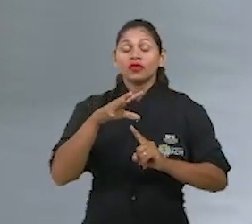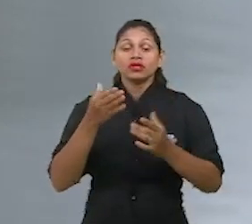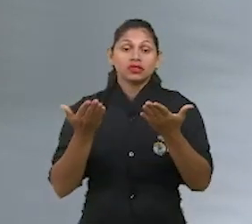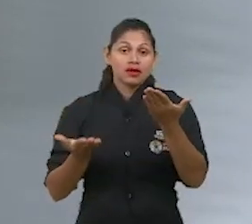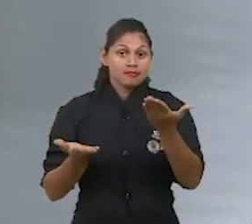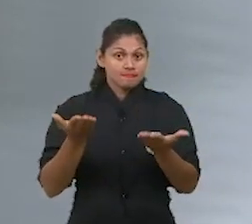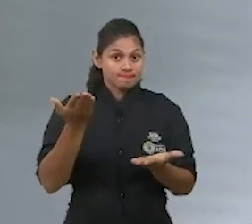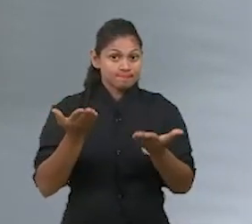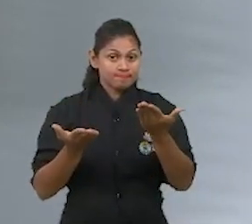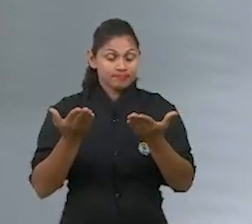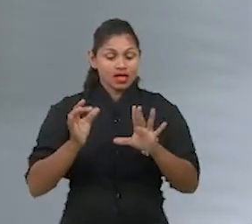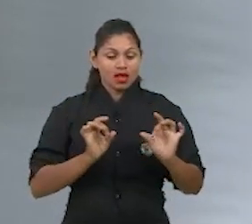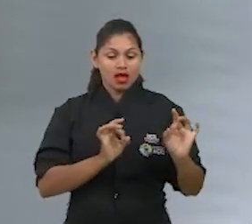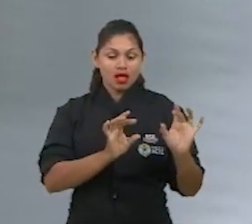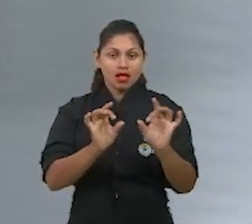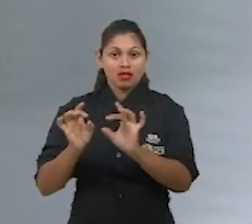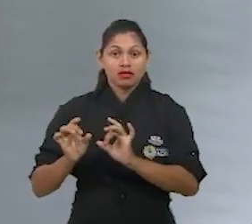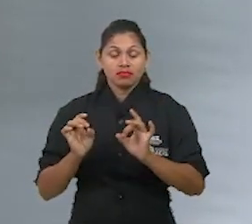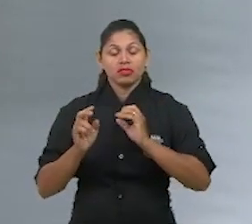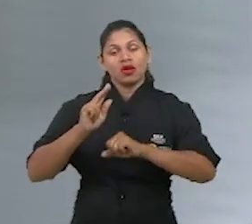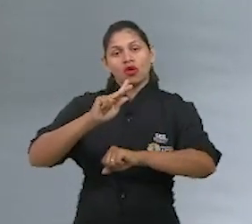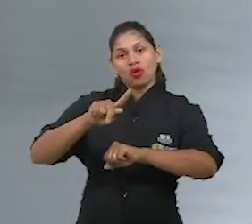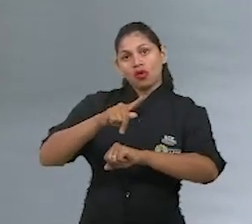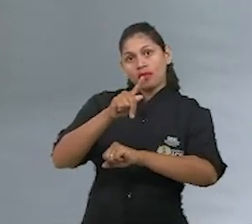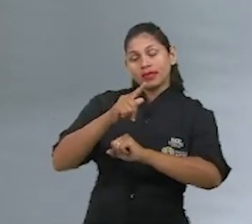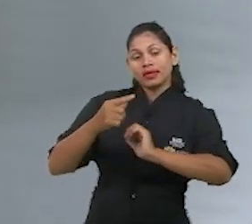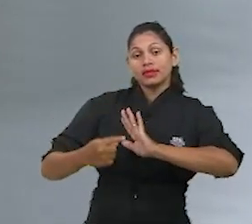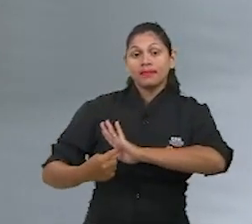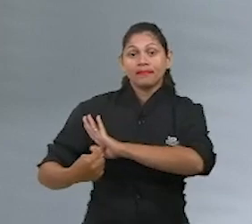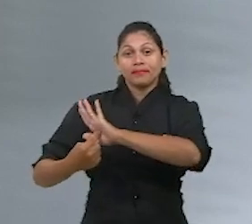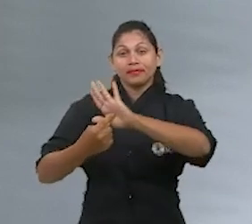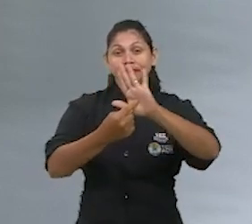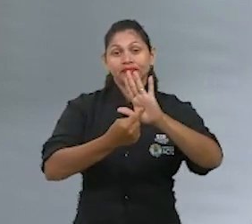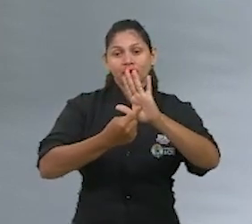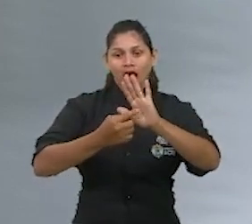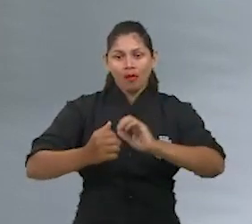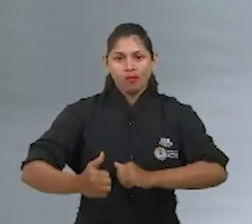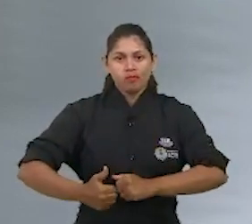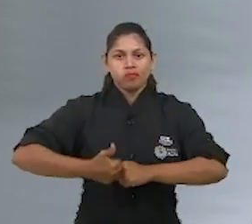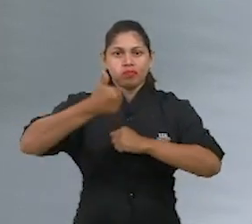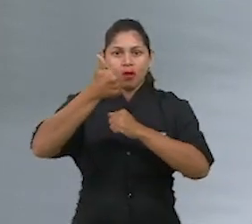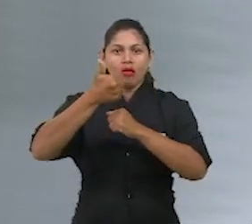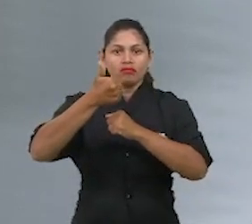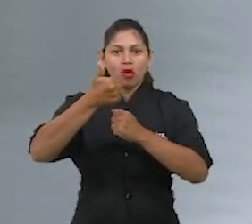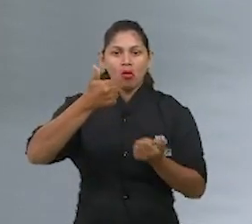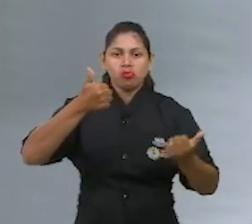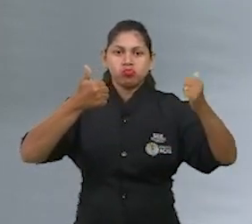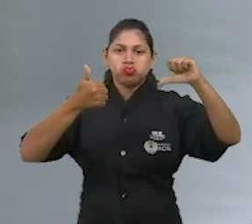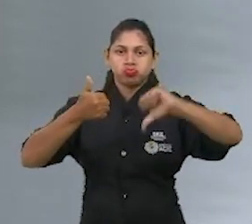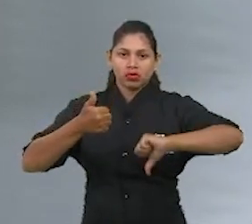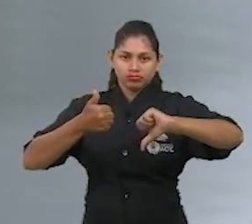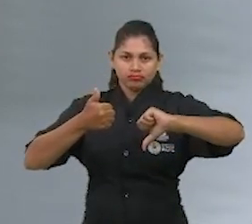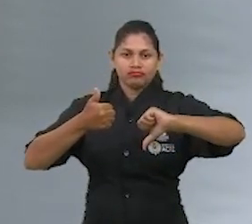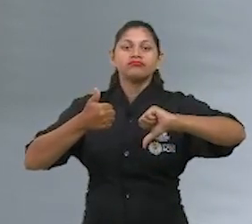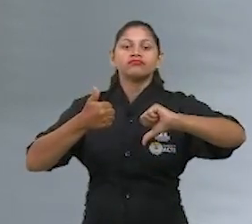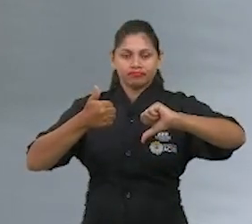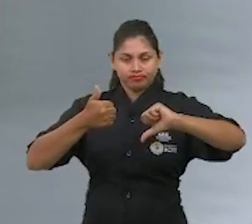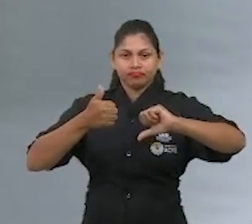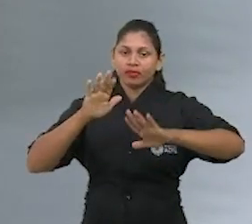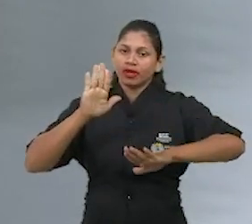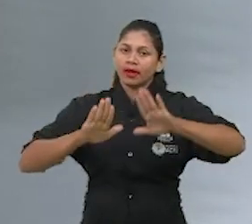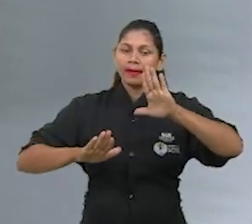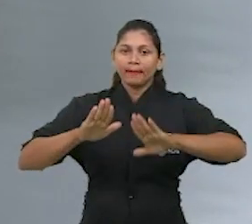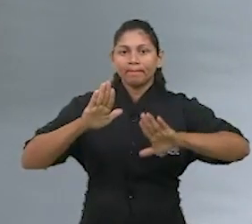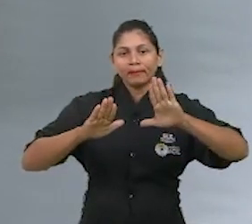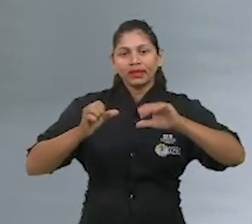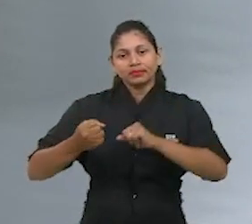balança comercial, onde o país vai poder apresentar um superávit ou um déficit, dependendo aí da quantidade